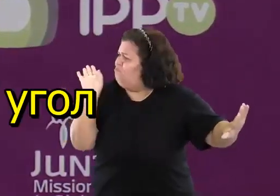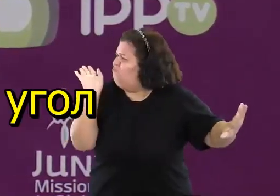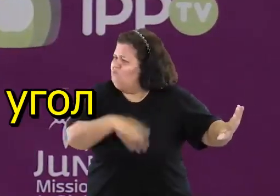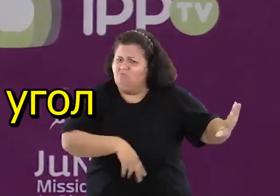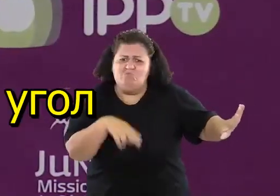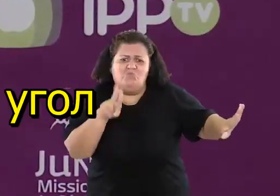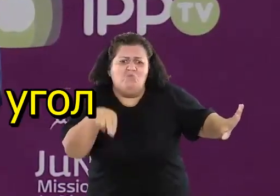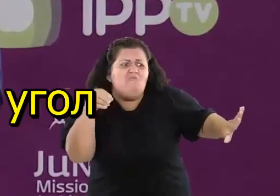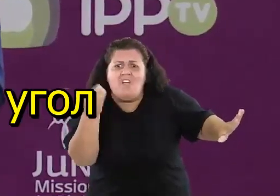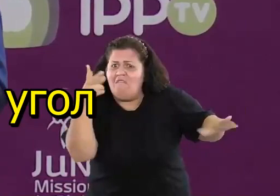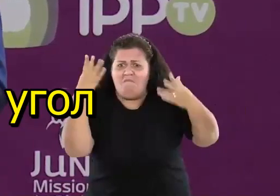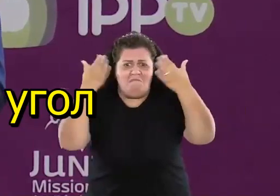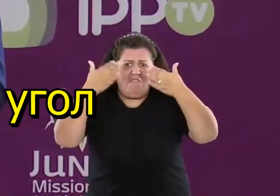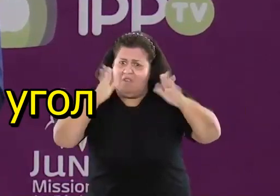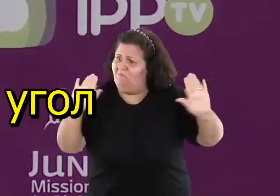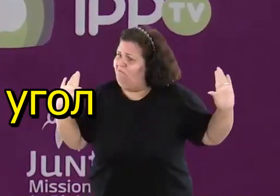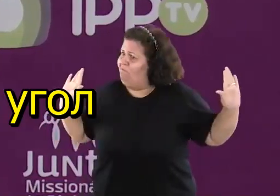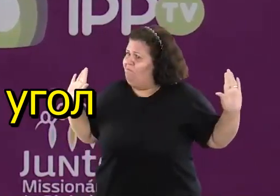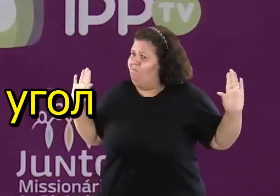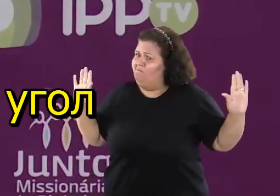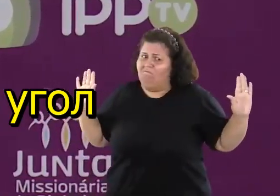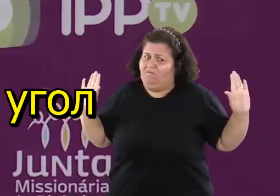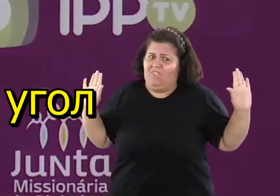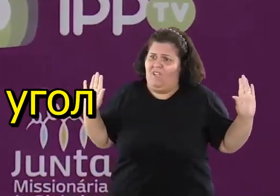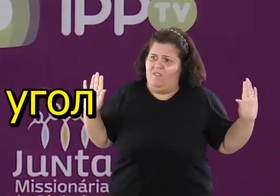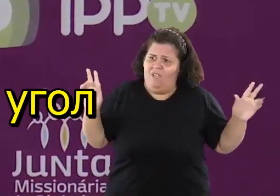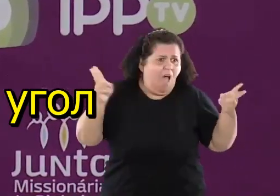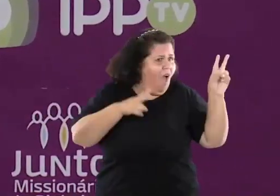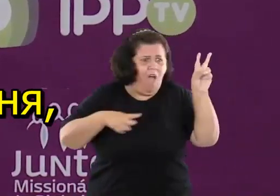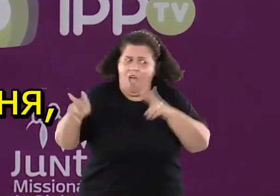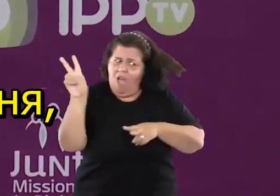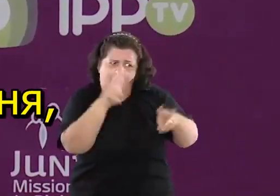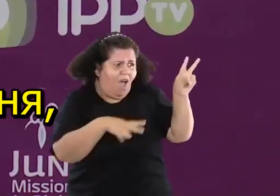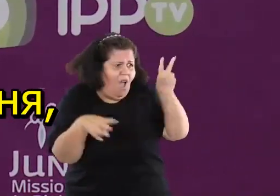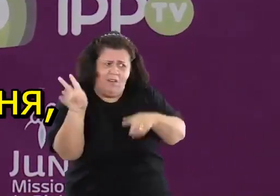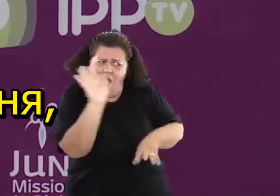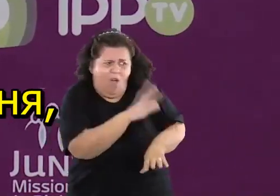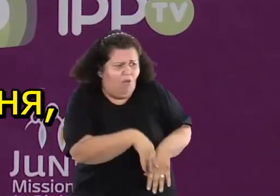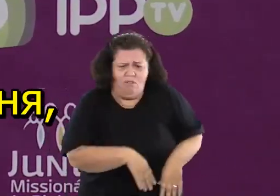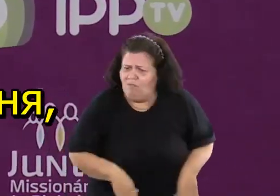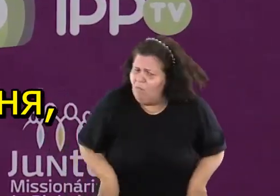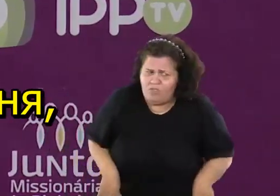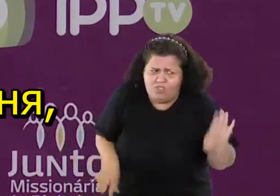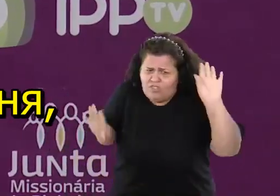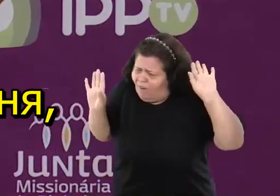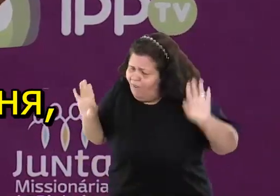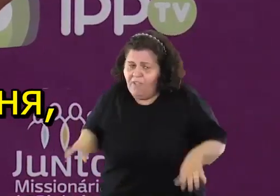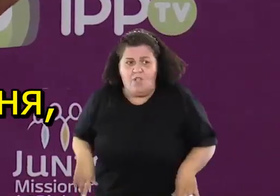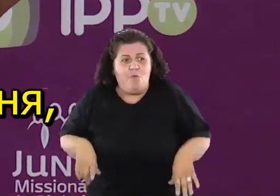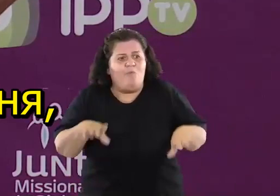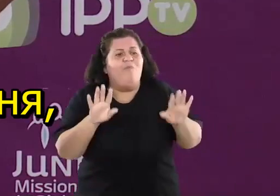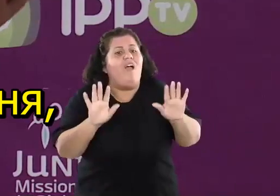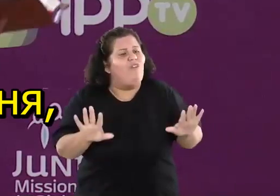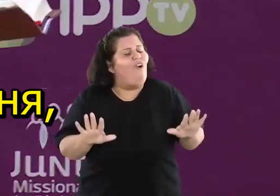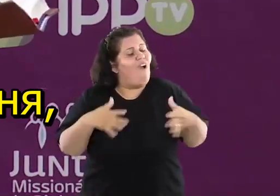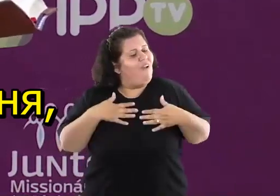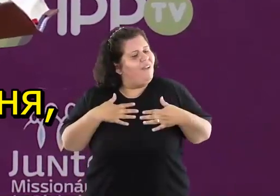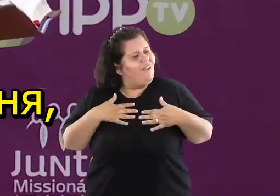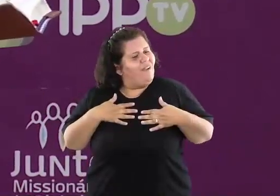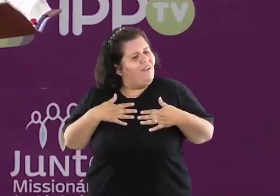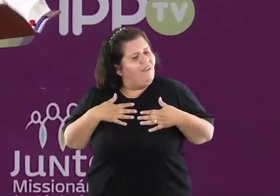E agora este Pedro está acuado pelo próprio medo. Pedro, Petros, fragmento de pedra, é apenas